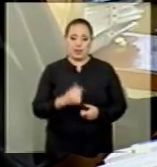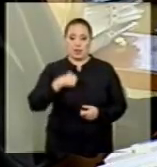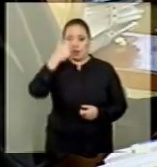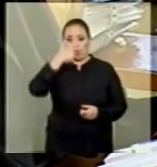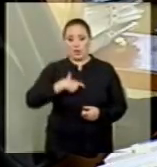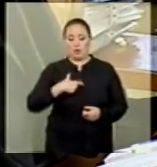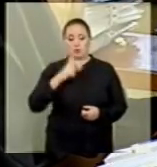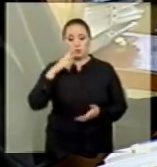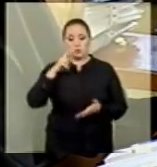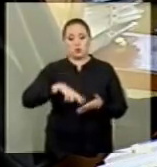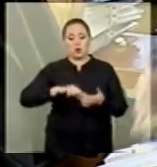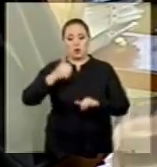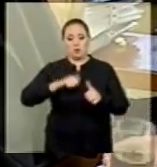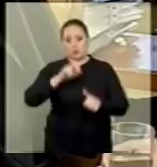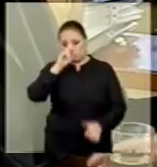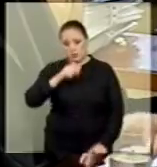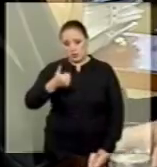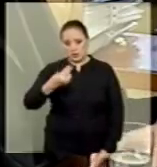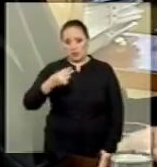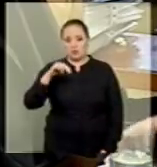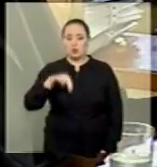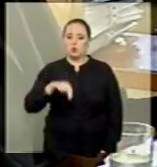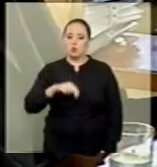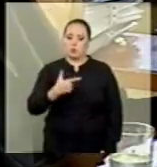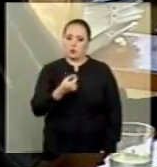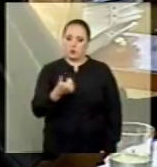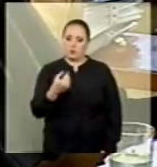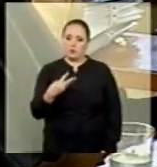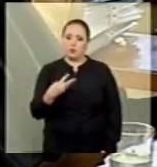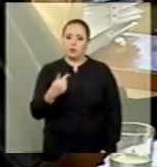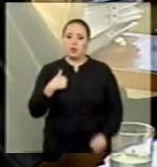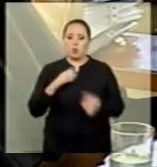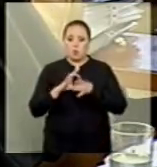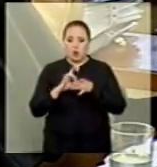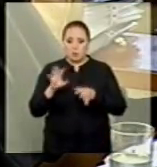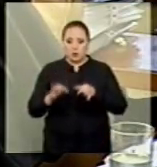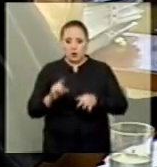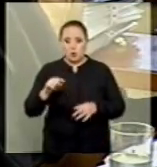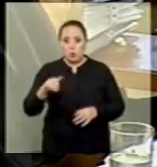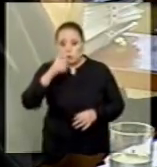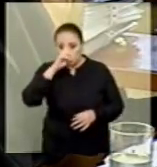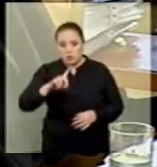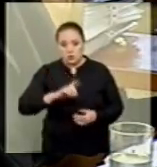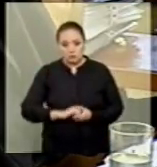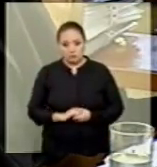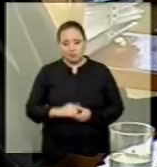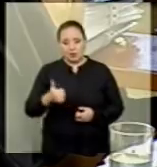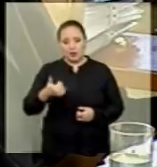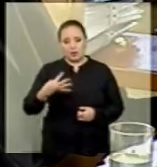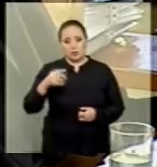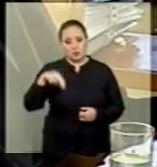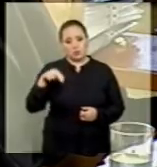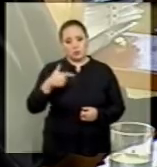em 13 de novembro de 2013. Liberei para julgamento no dia seguinte, 14 de novembro